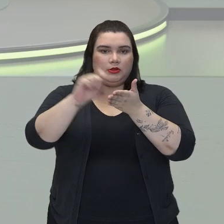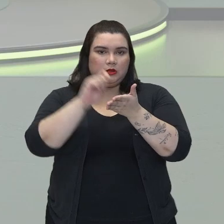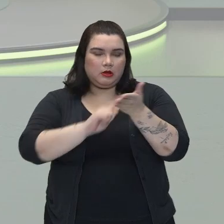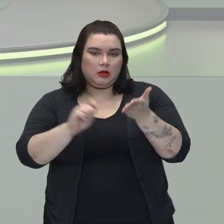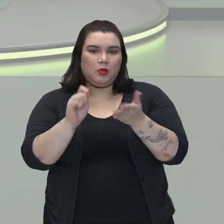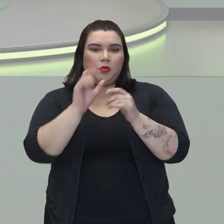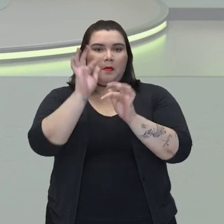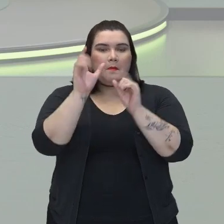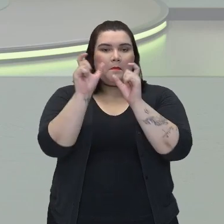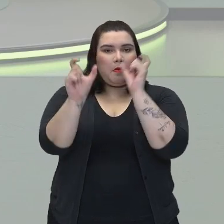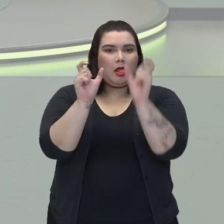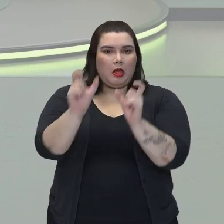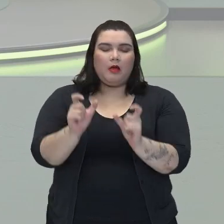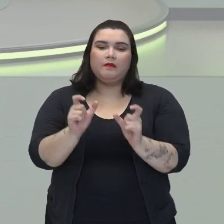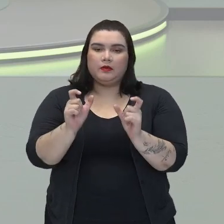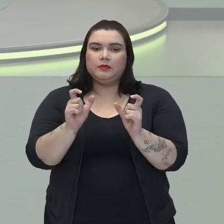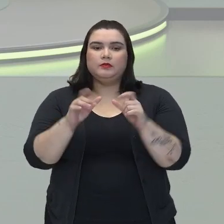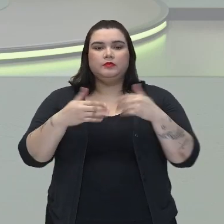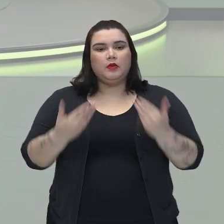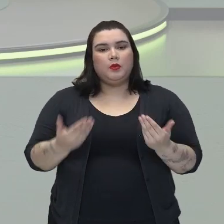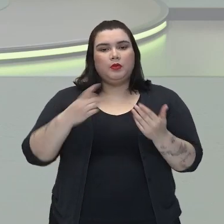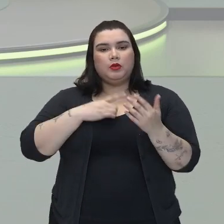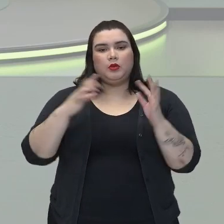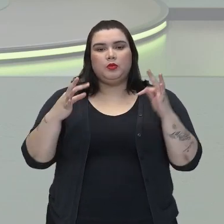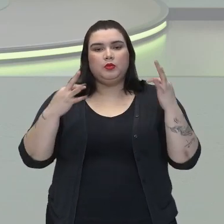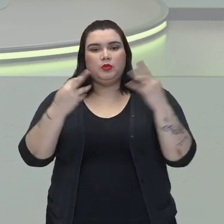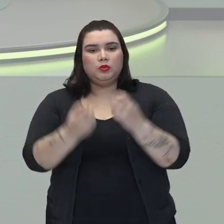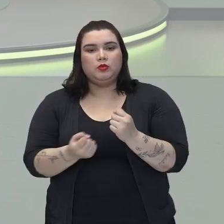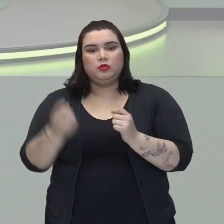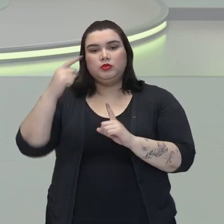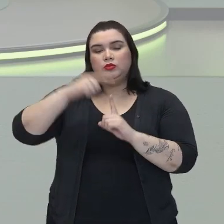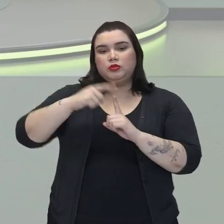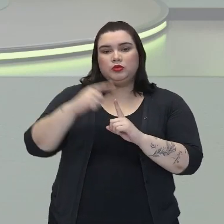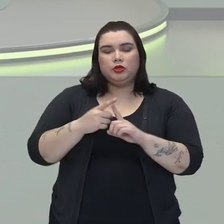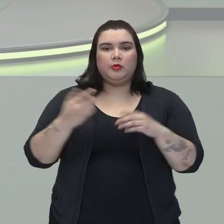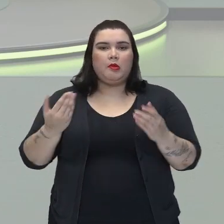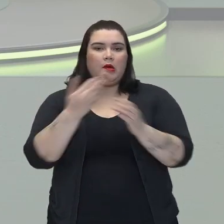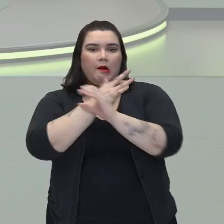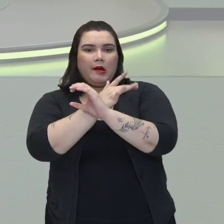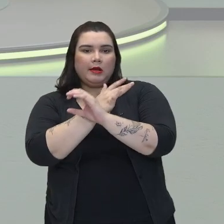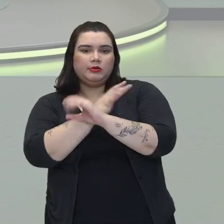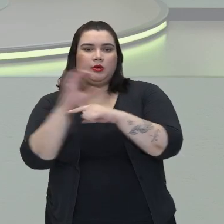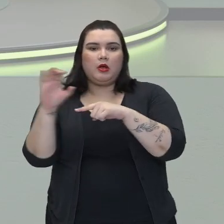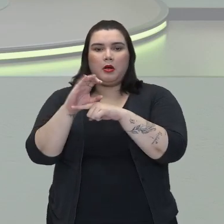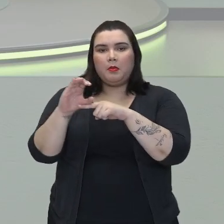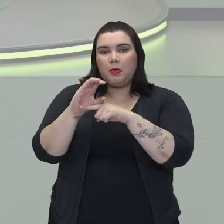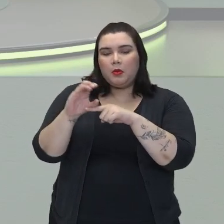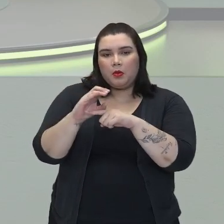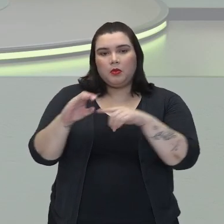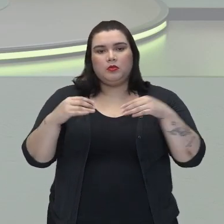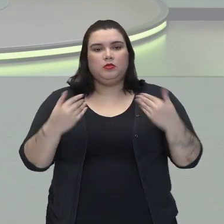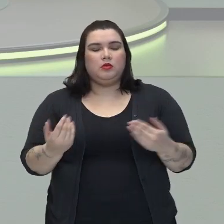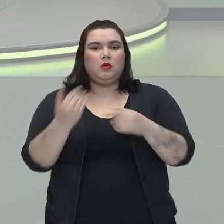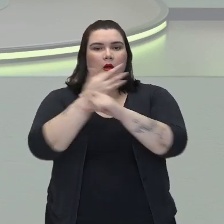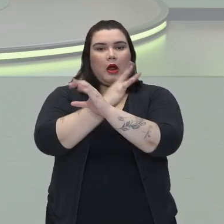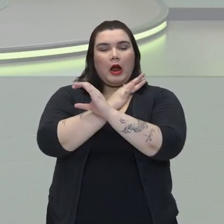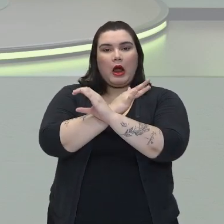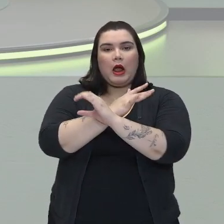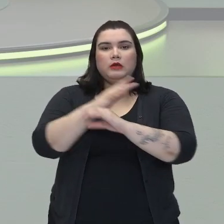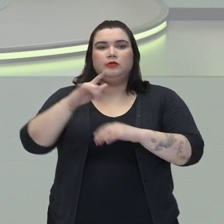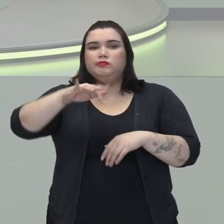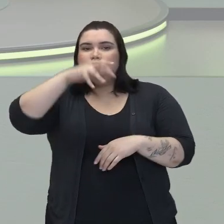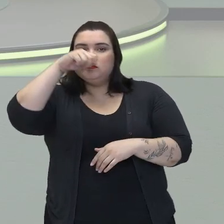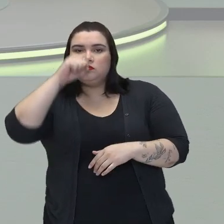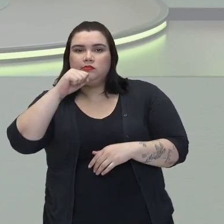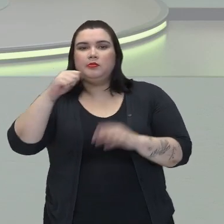os tipos, né, que podem aparecer. Os ácidos dicarboxílicos, os ácidos aromáticos. Então,